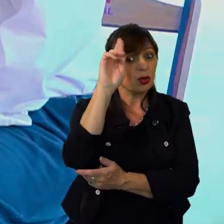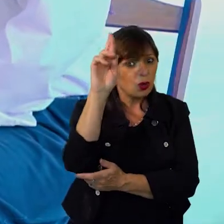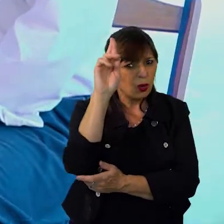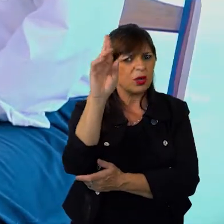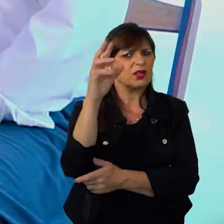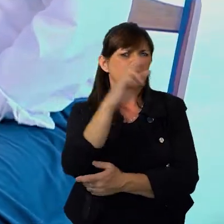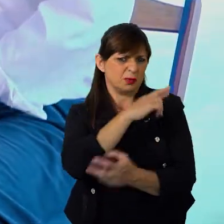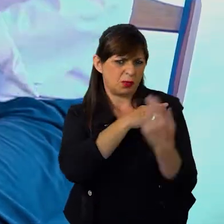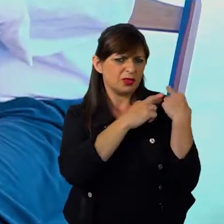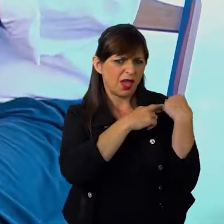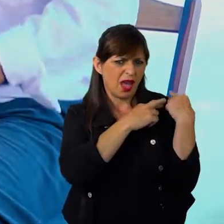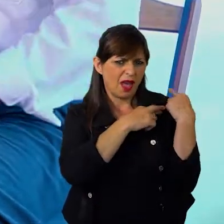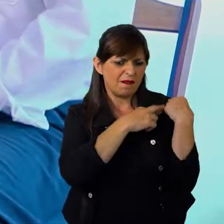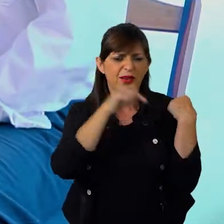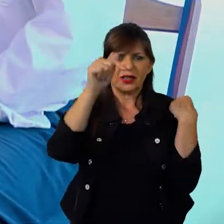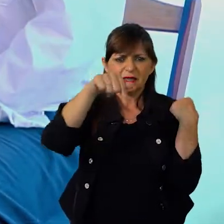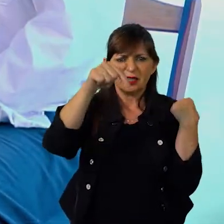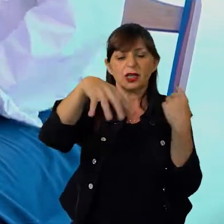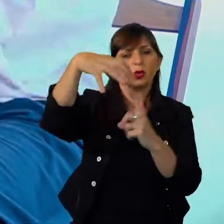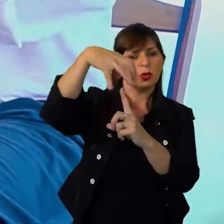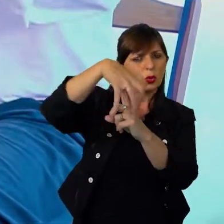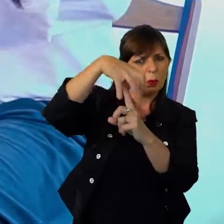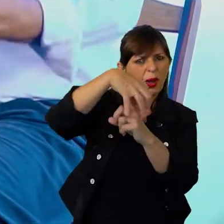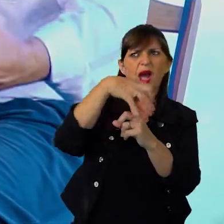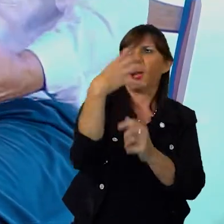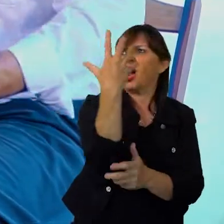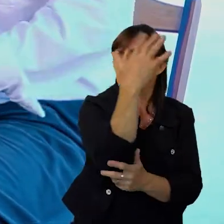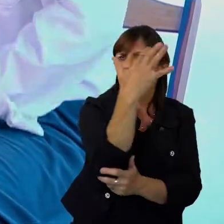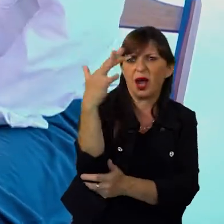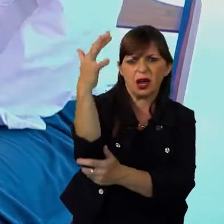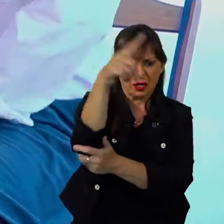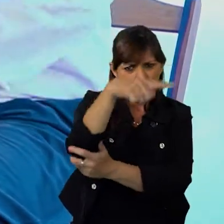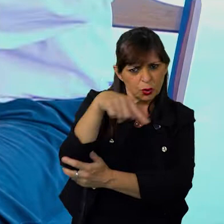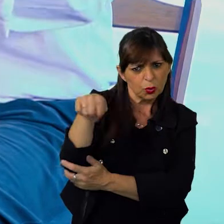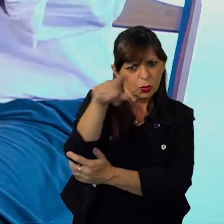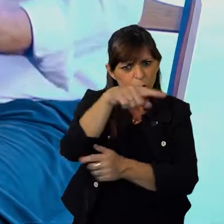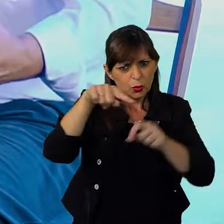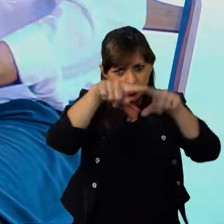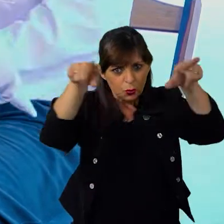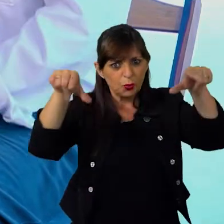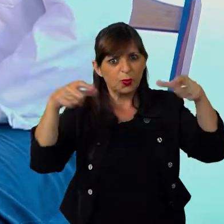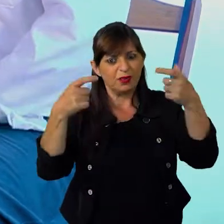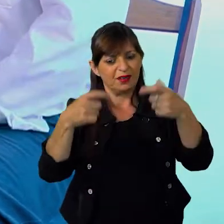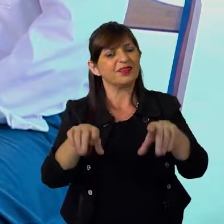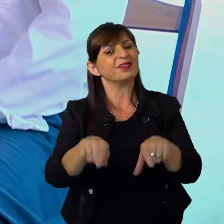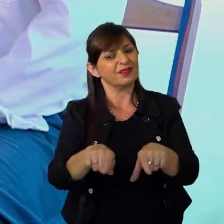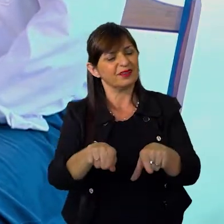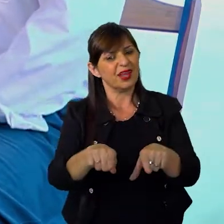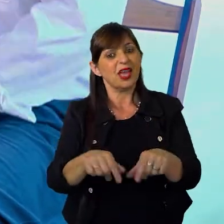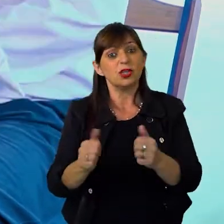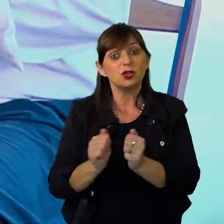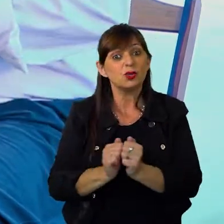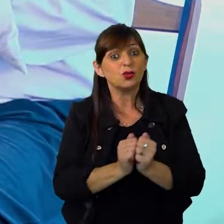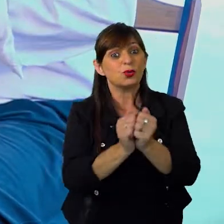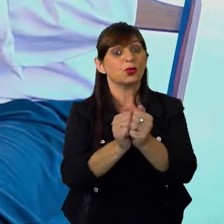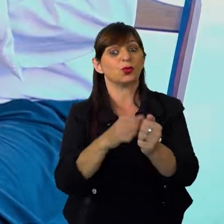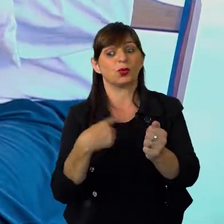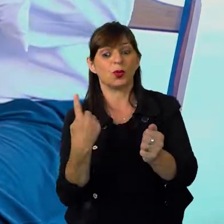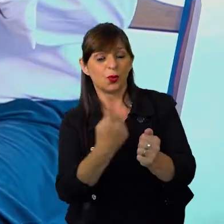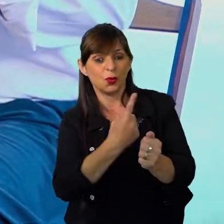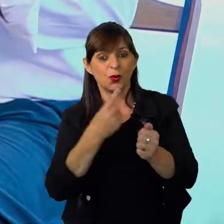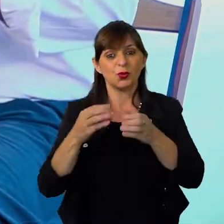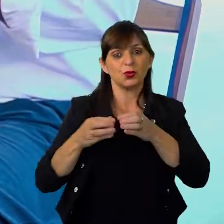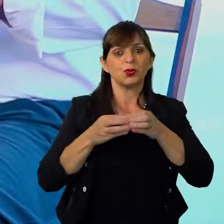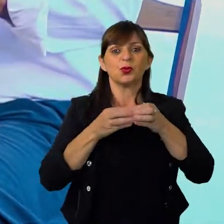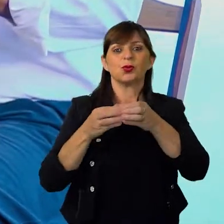né os guarda-parques tiver junto conosco nos dando orientações nos acompanha na beira do Salto Grande Então hoje